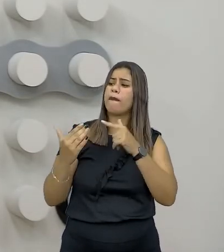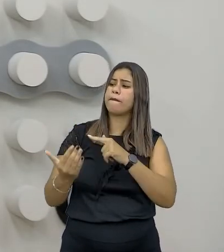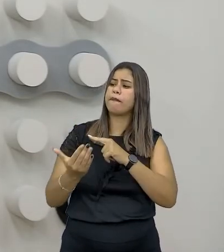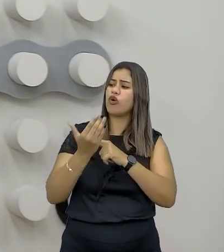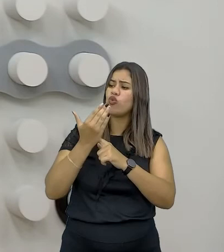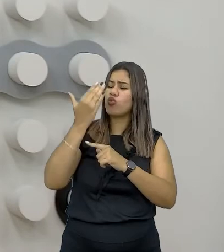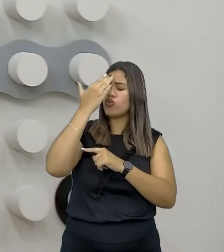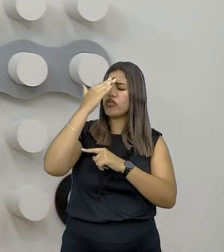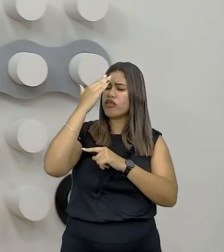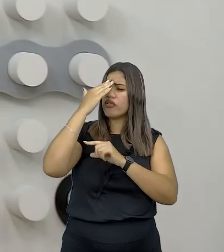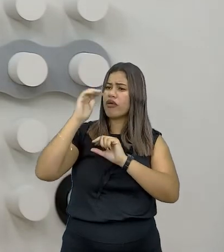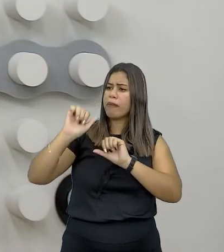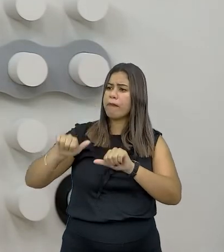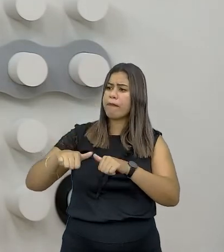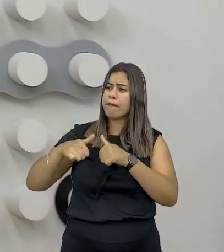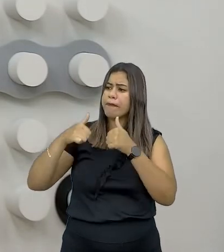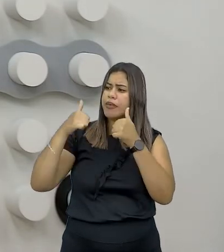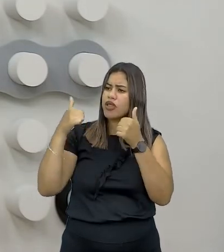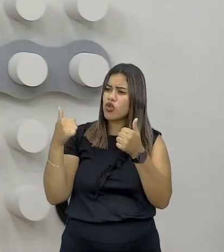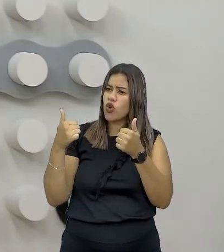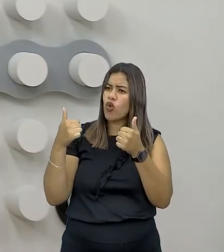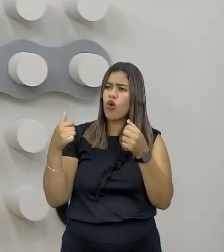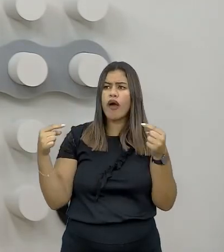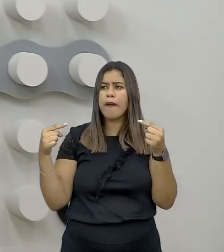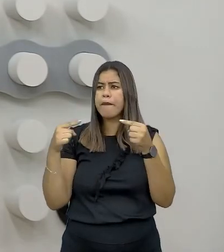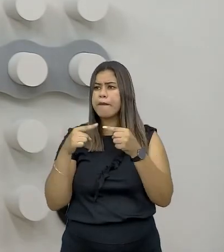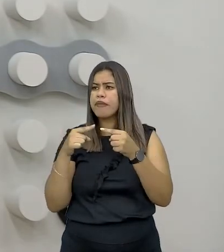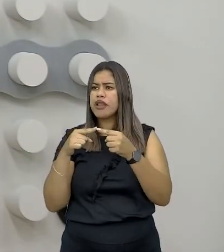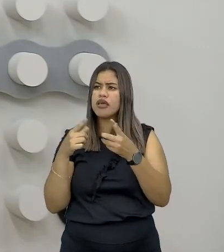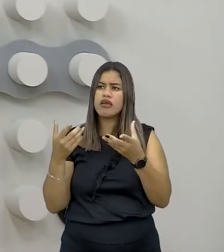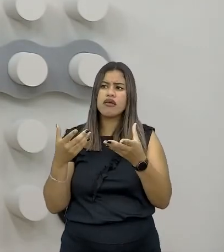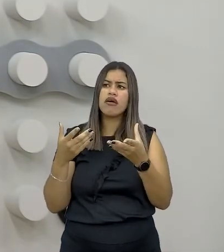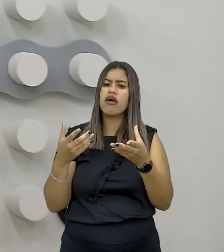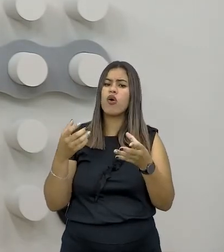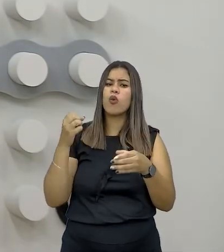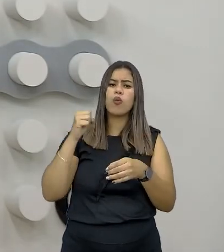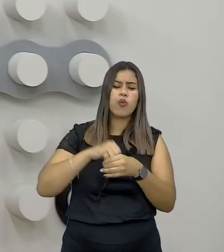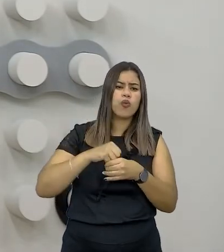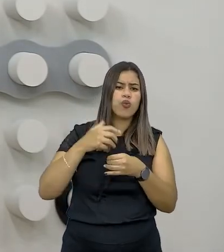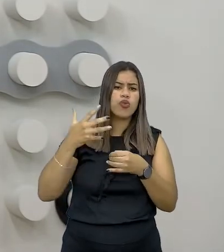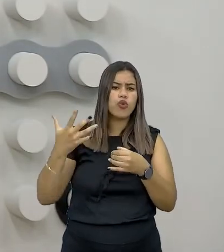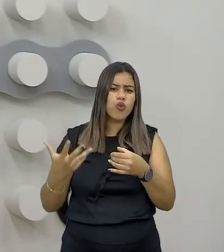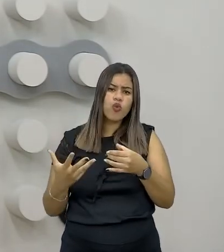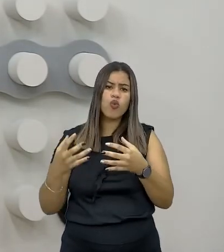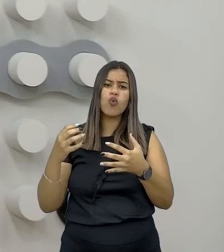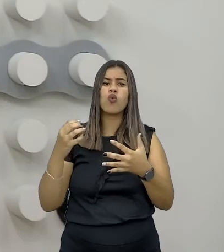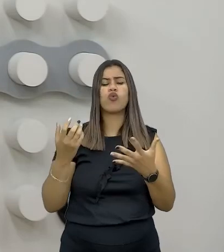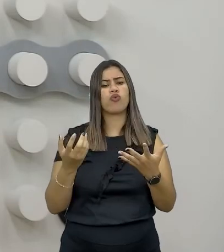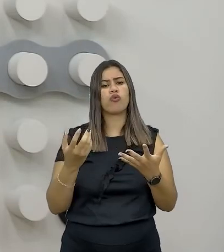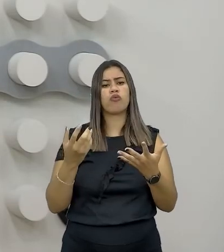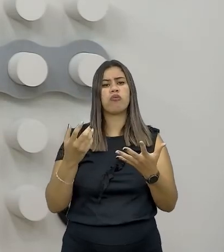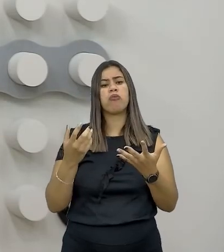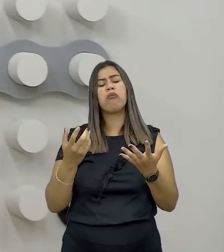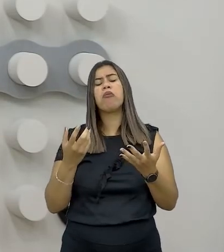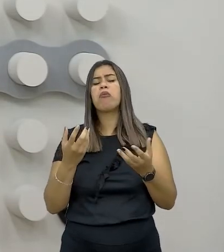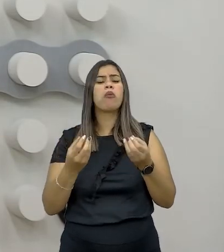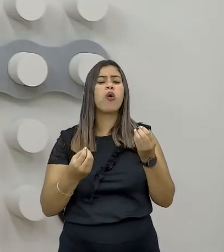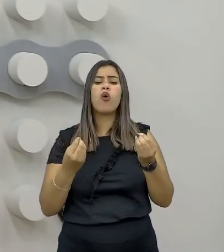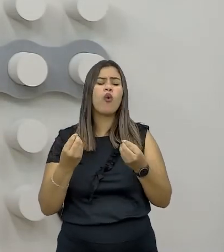um determinado componente, uma determinada matéria, e a partir disso